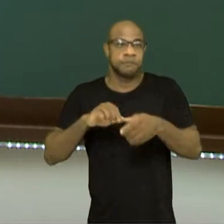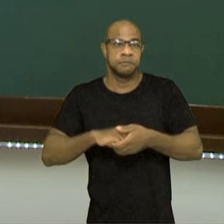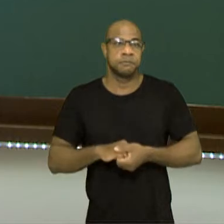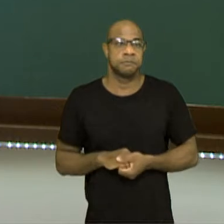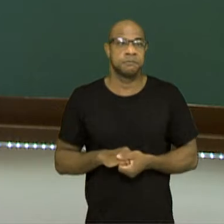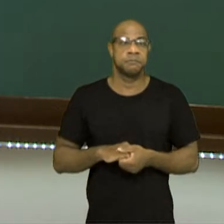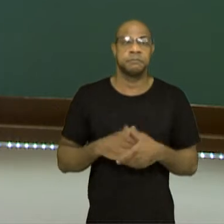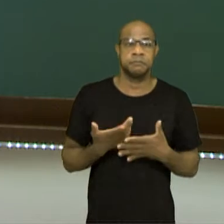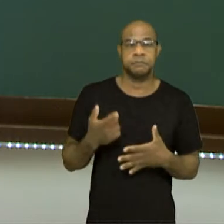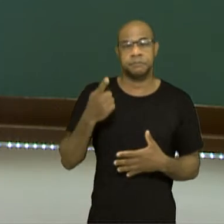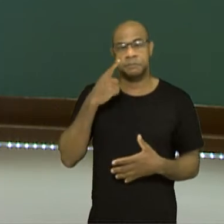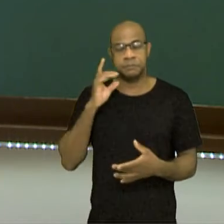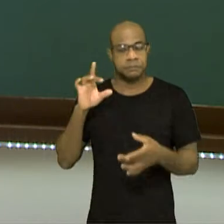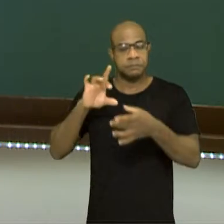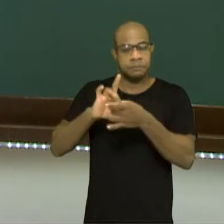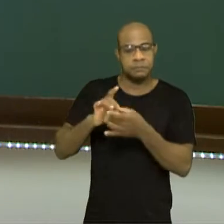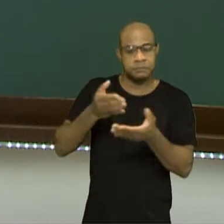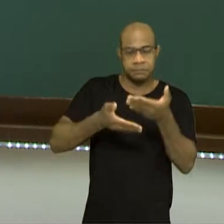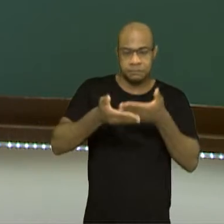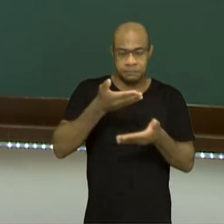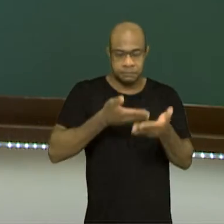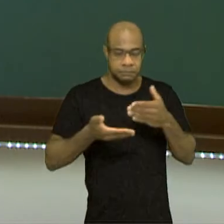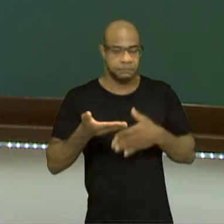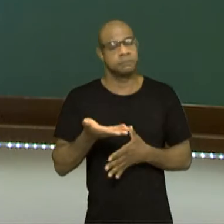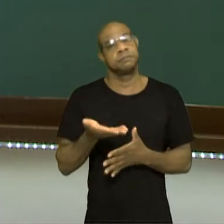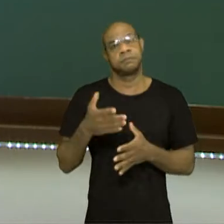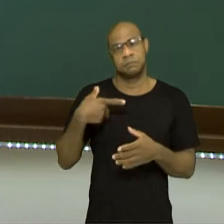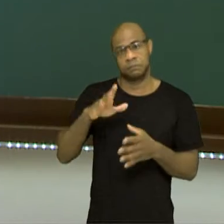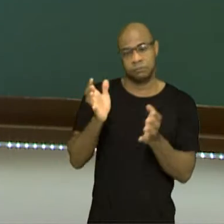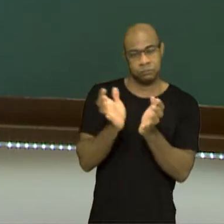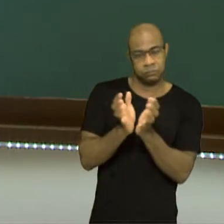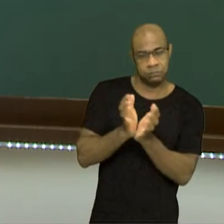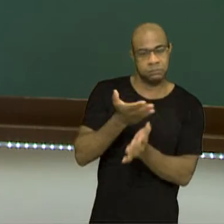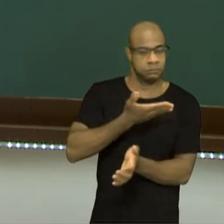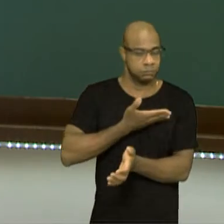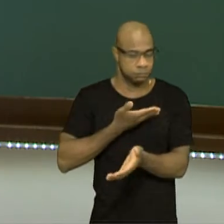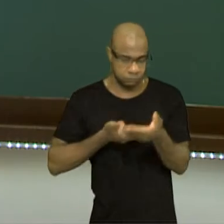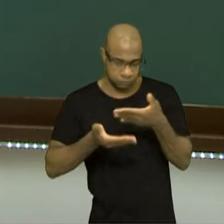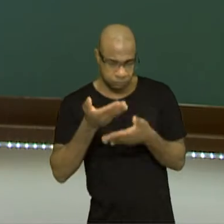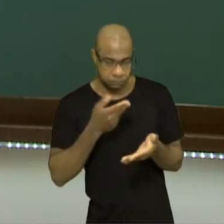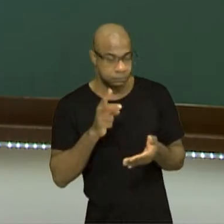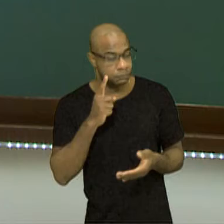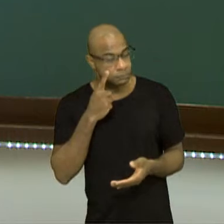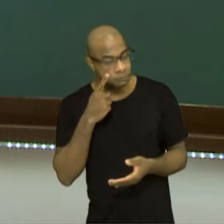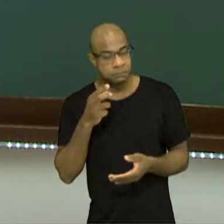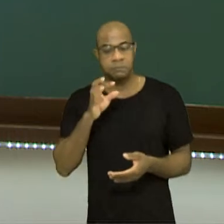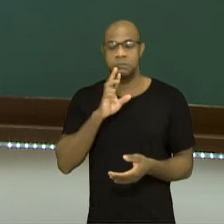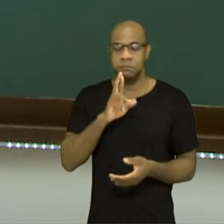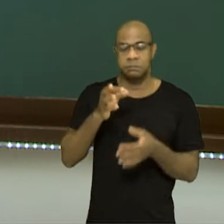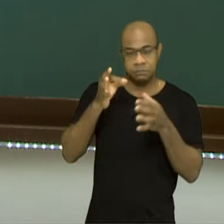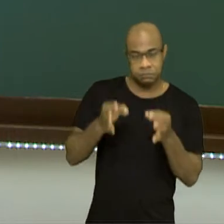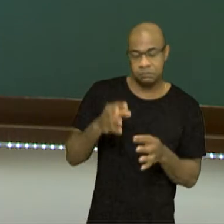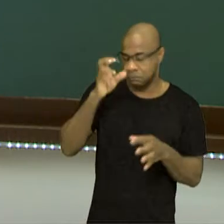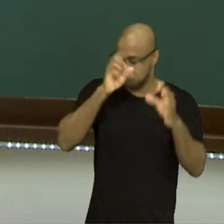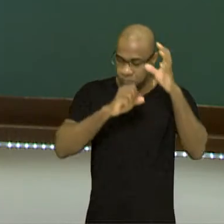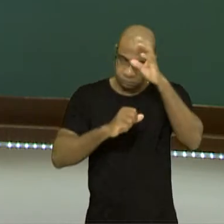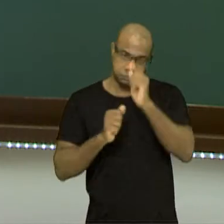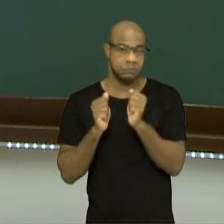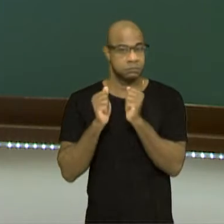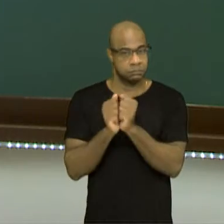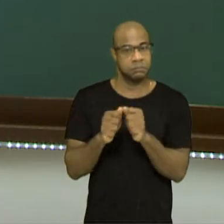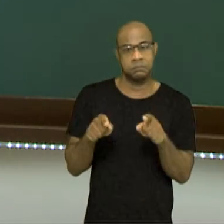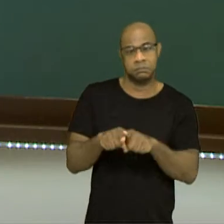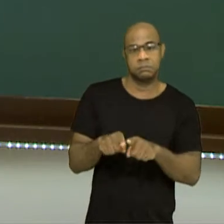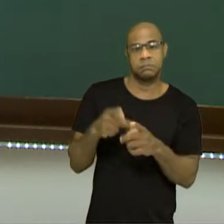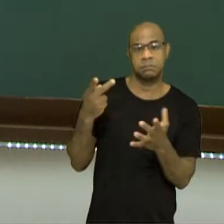de estar socializando, conversando com a sua turma, com seus colegas, para irem aprendendo juntos, né? Entre erros